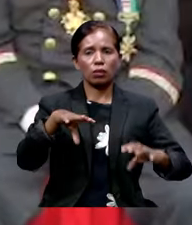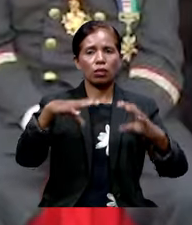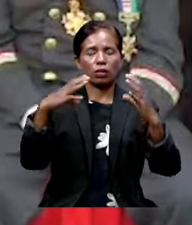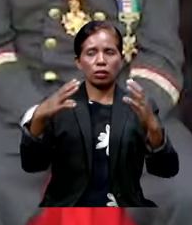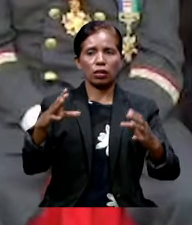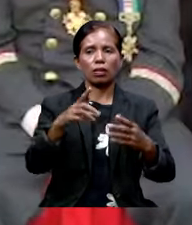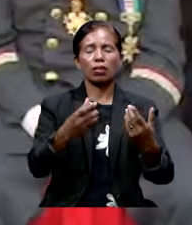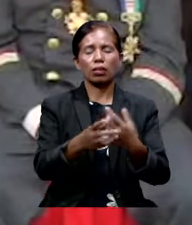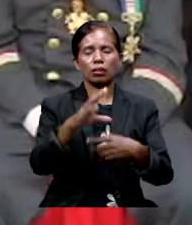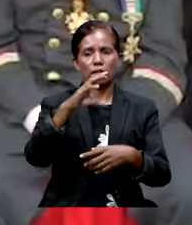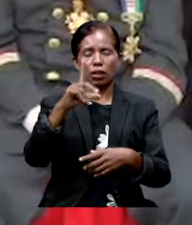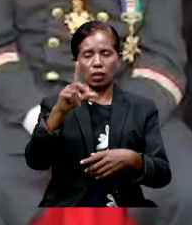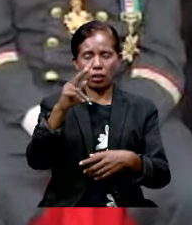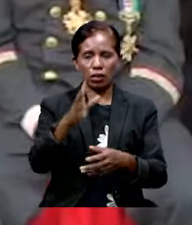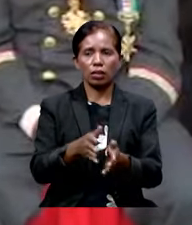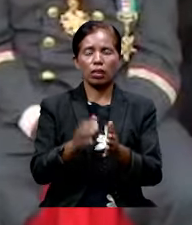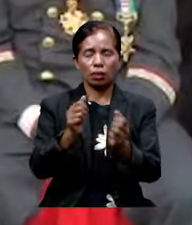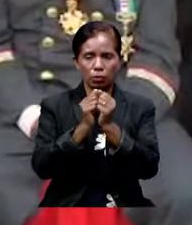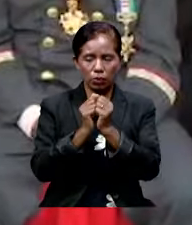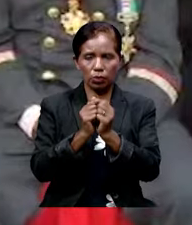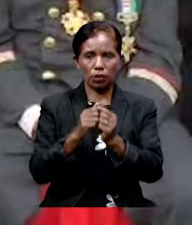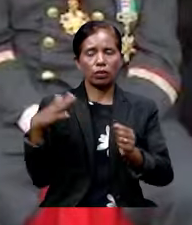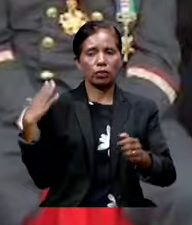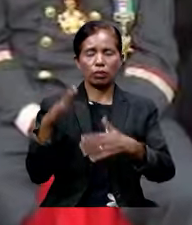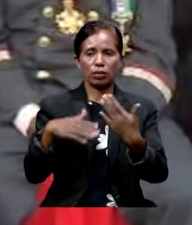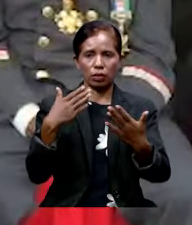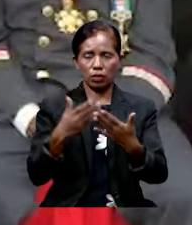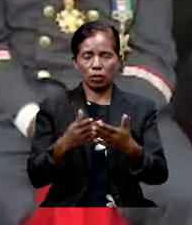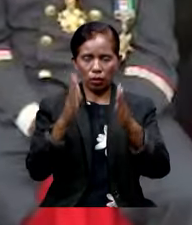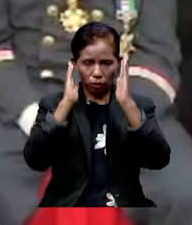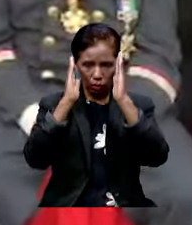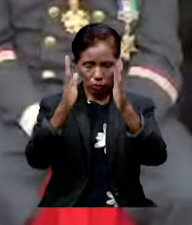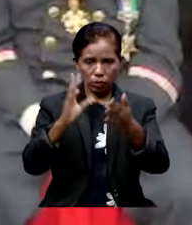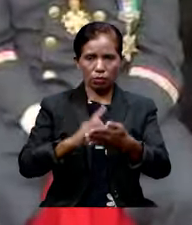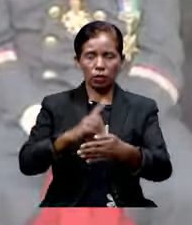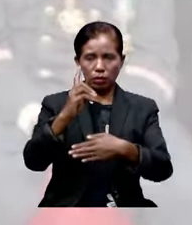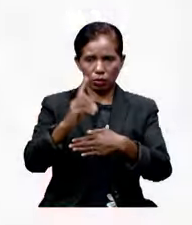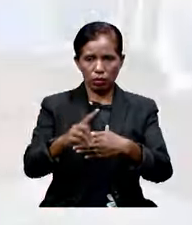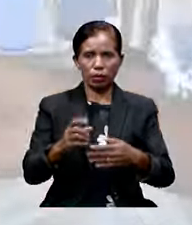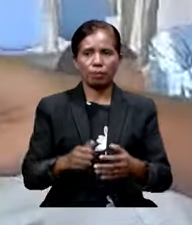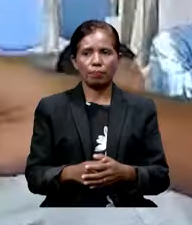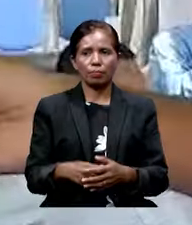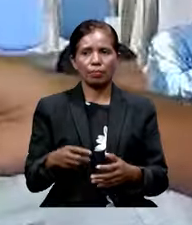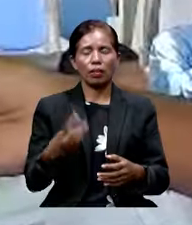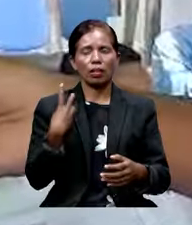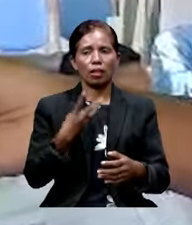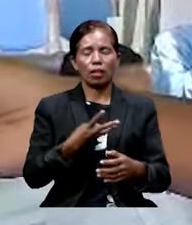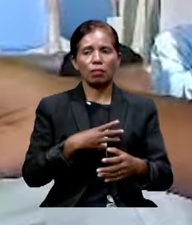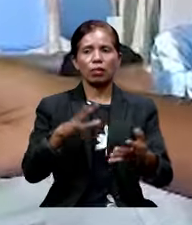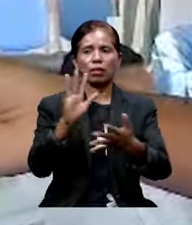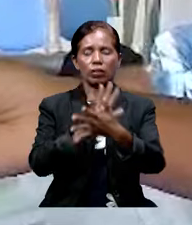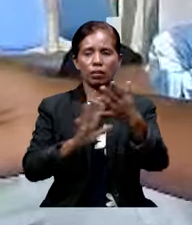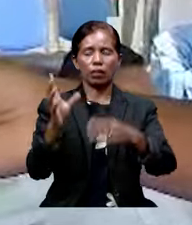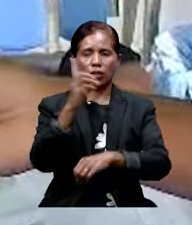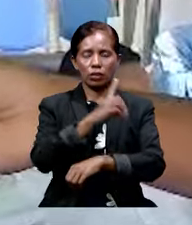Nacional, orihametin unidade entre jovem Sira, atu concentra ba desenvolvimento. Atu mos comemora